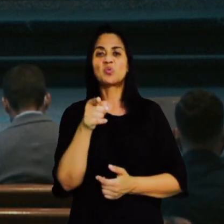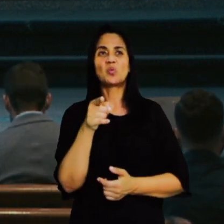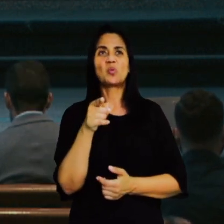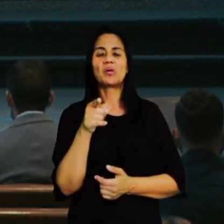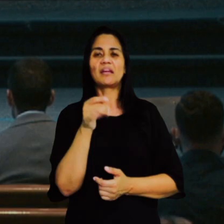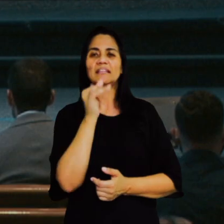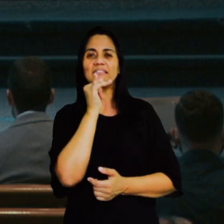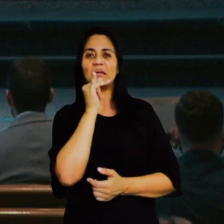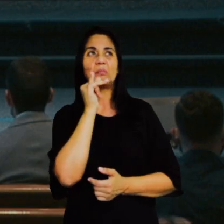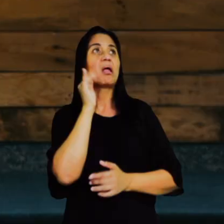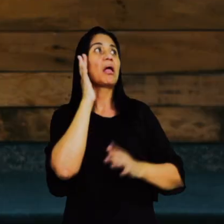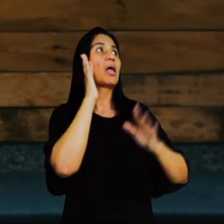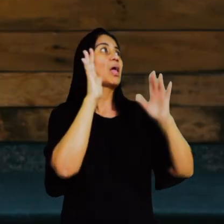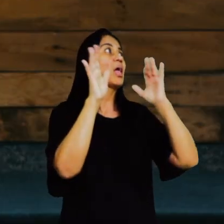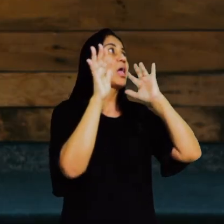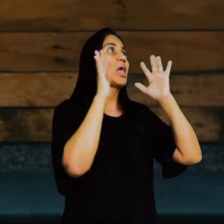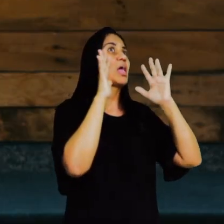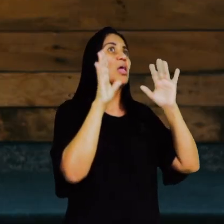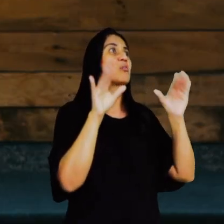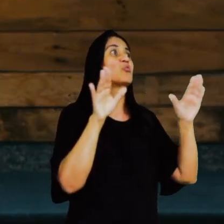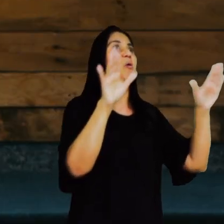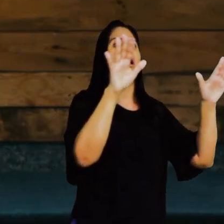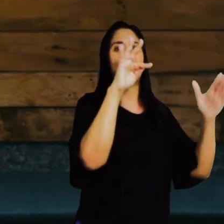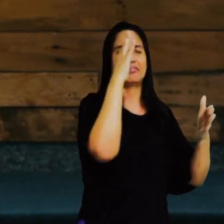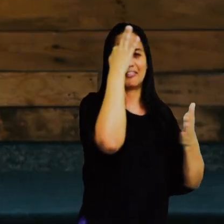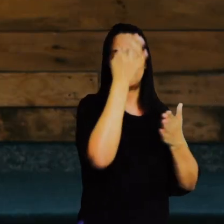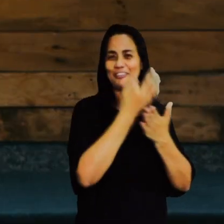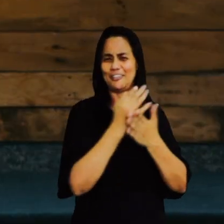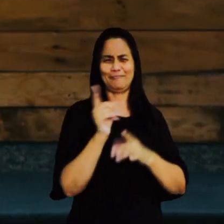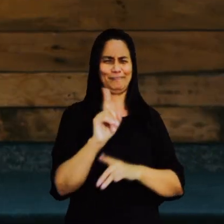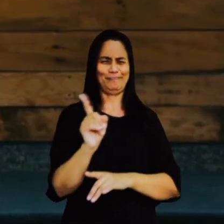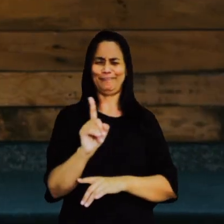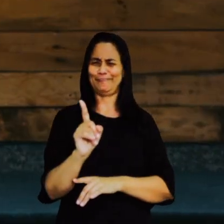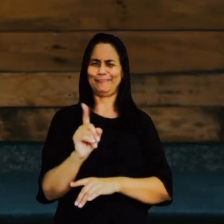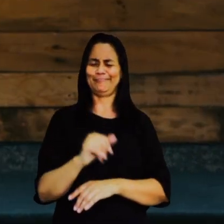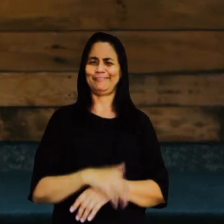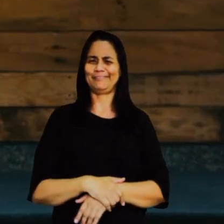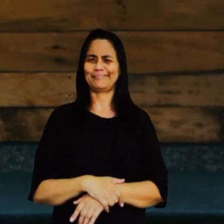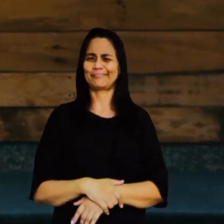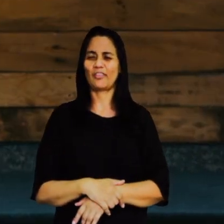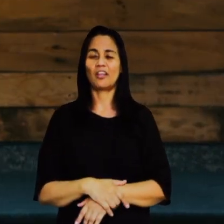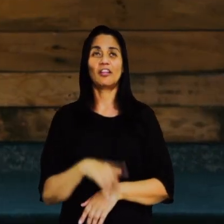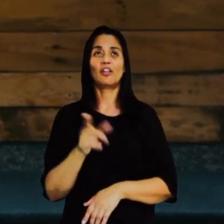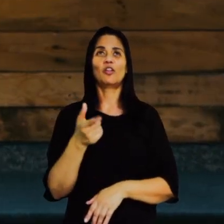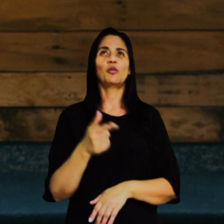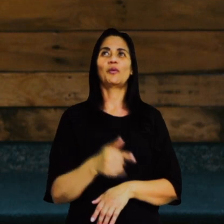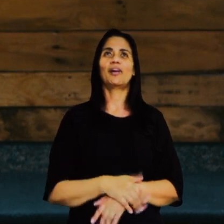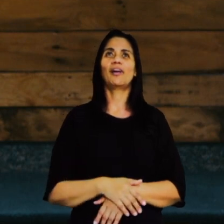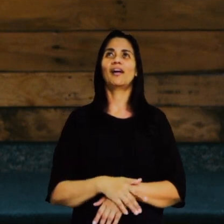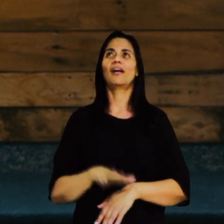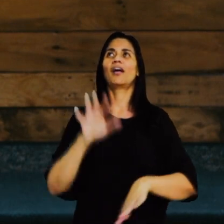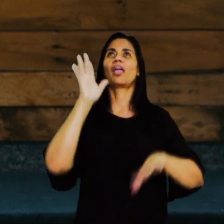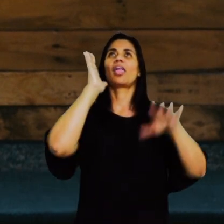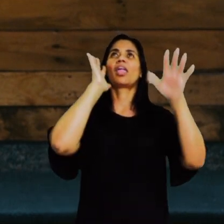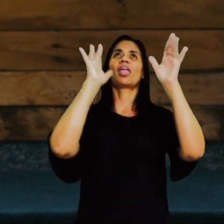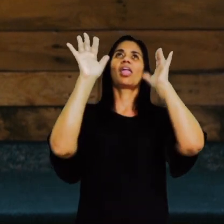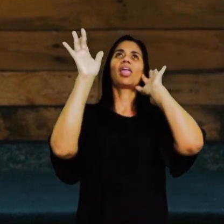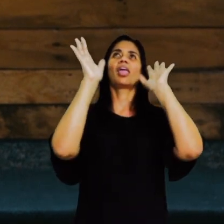da fé. Não é flutuar na fé. E